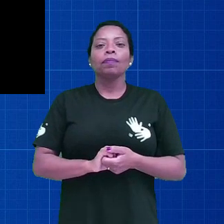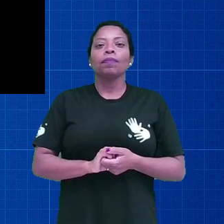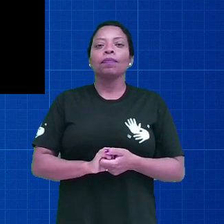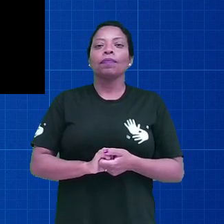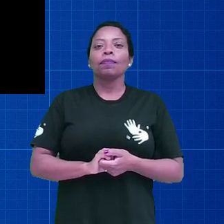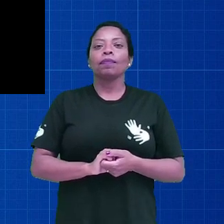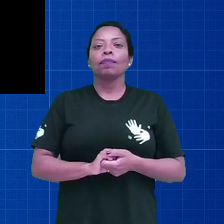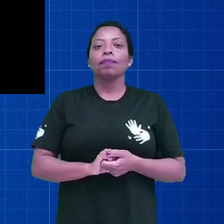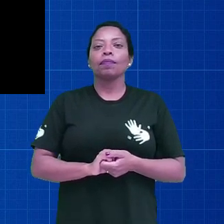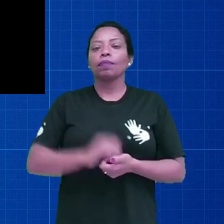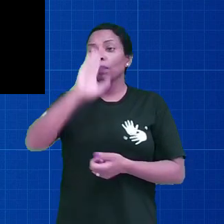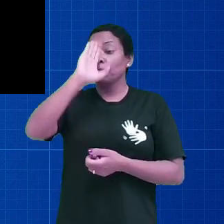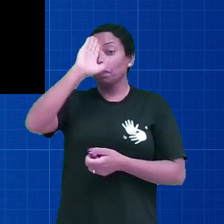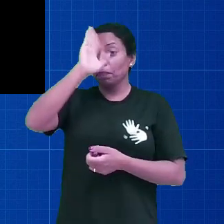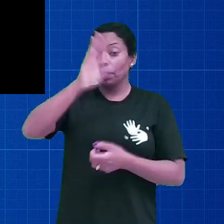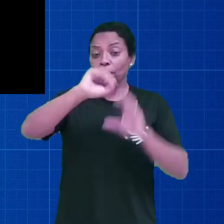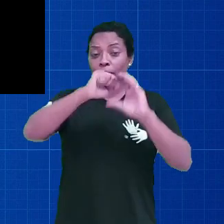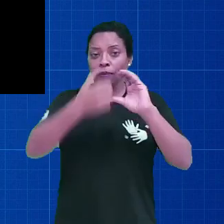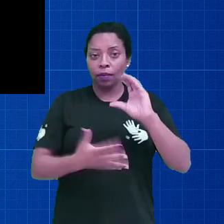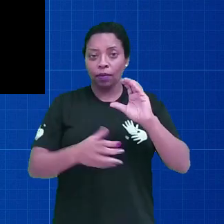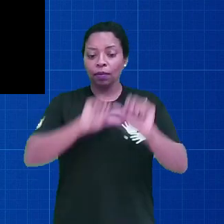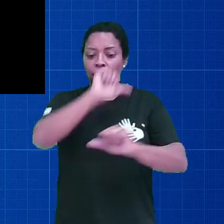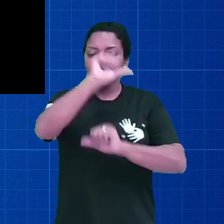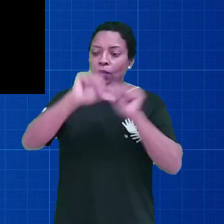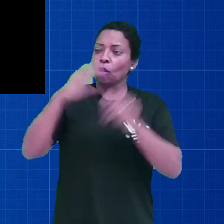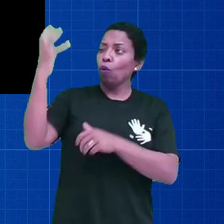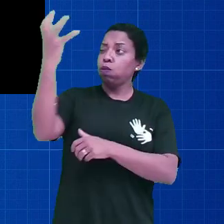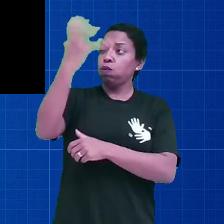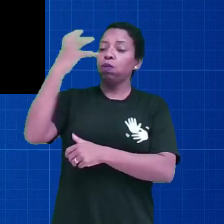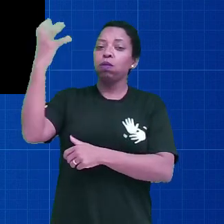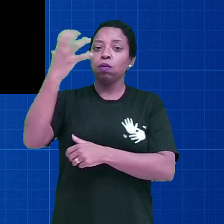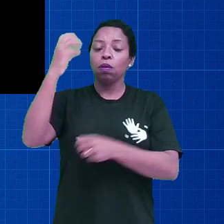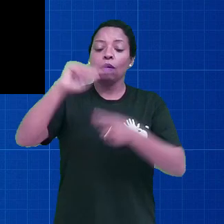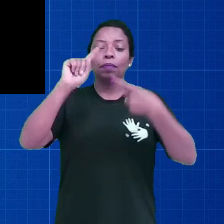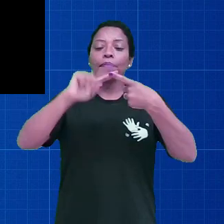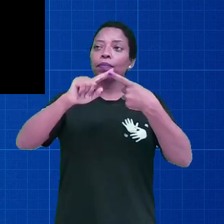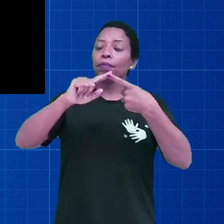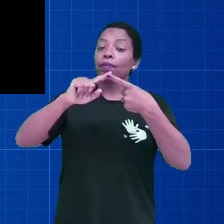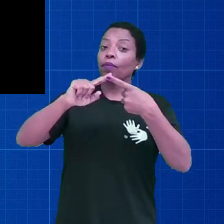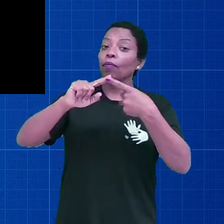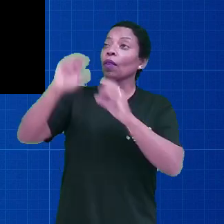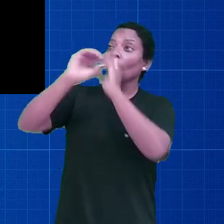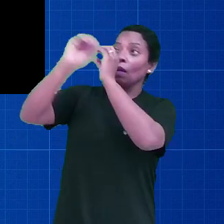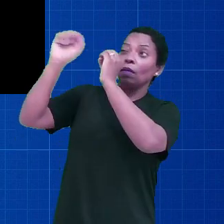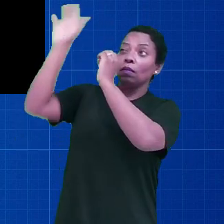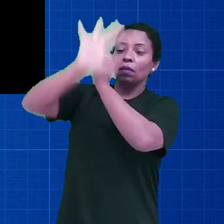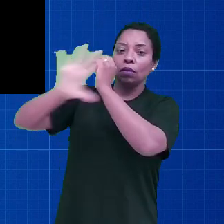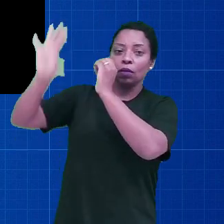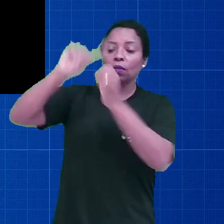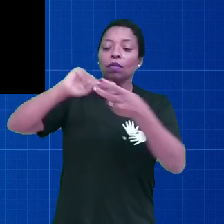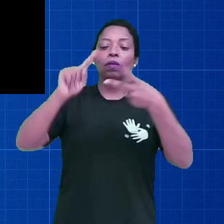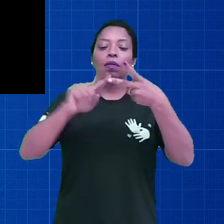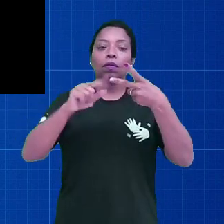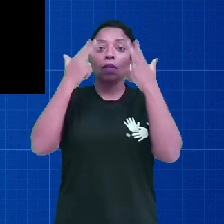As principais causas das mudanças climáticas são os eventos astronômicos ou naturais. Como eu falei para vocês,